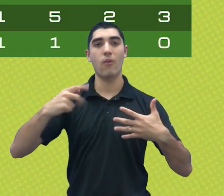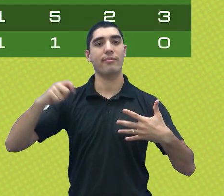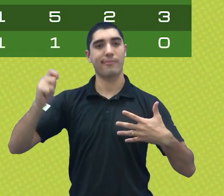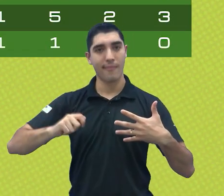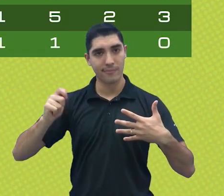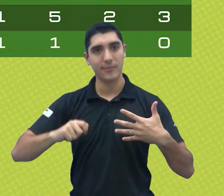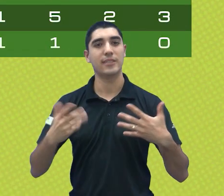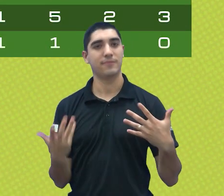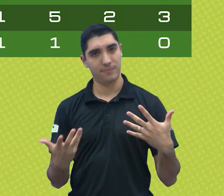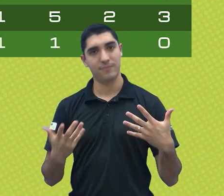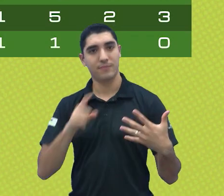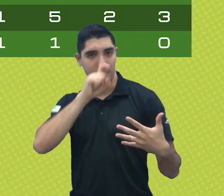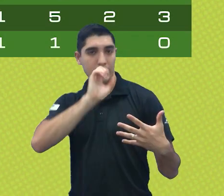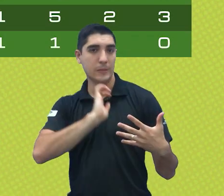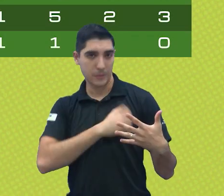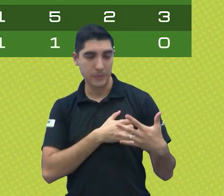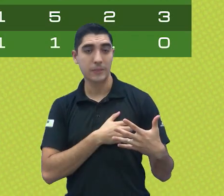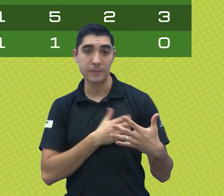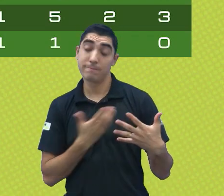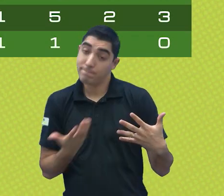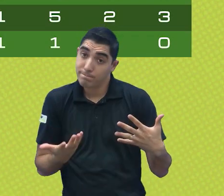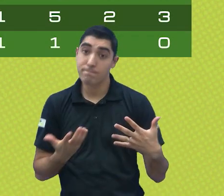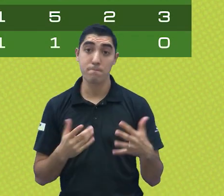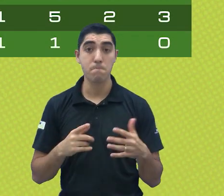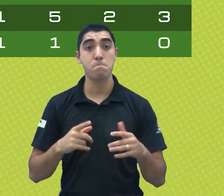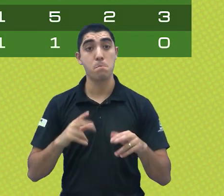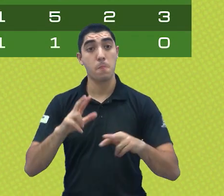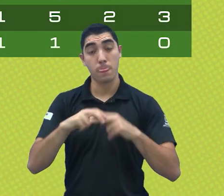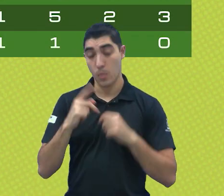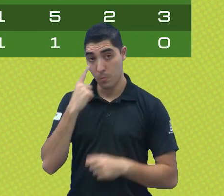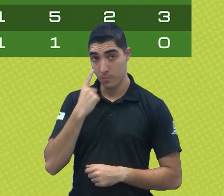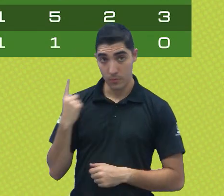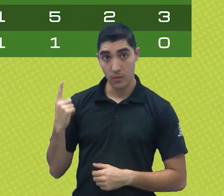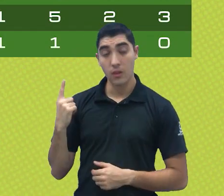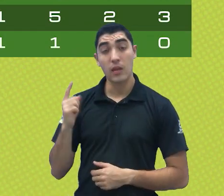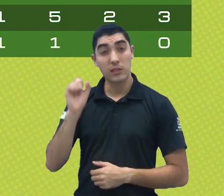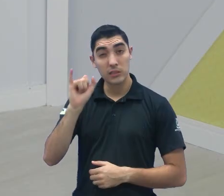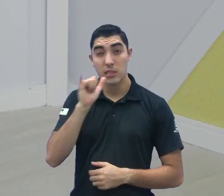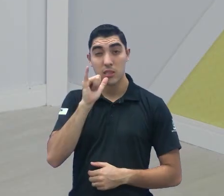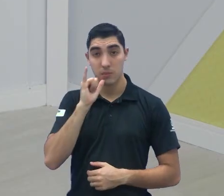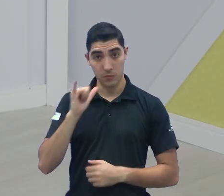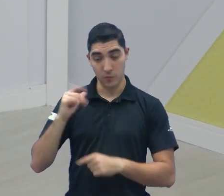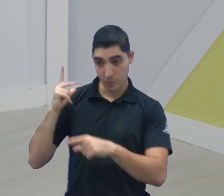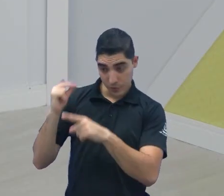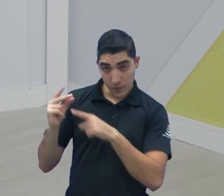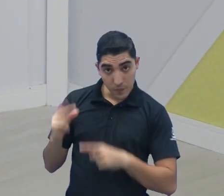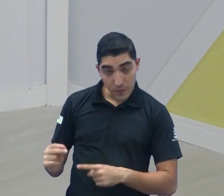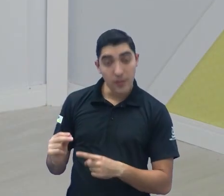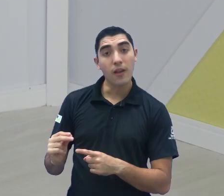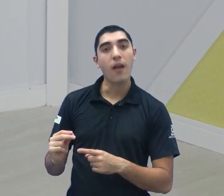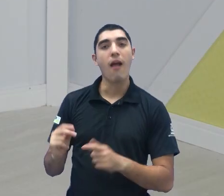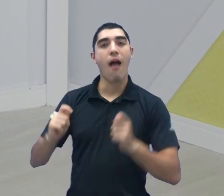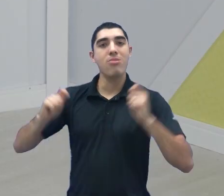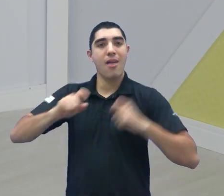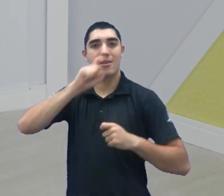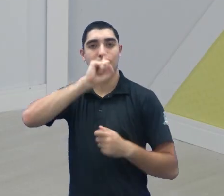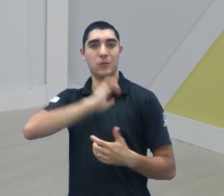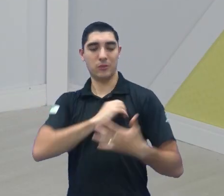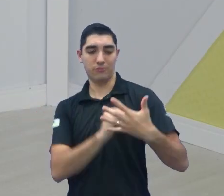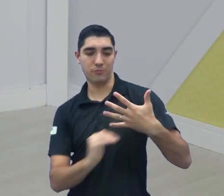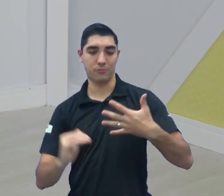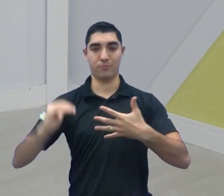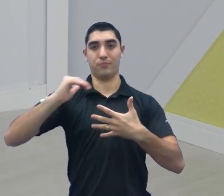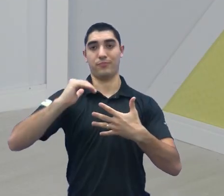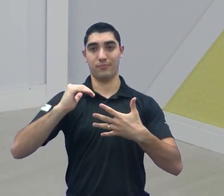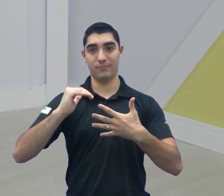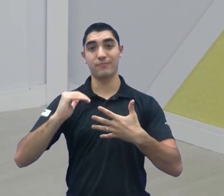junto com o Água Santa, enfim, primeiro colocado, só pelos critérios de desempate. Uma vitória por 2 gols de diferença colocava o São José na liderança do campeonato. Você vai